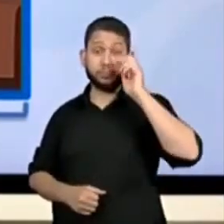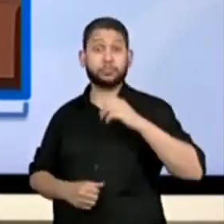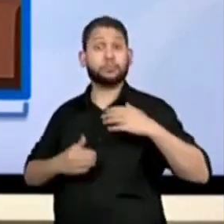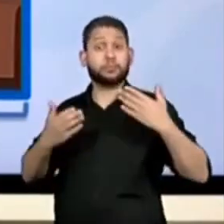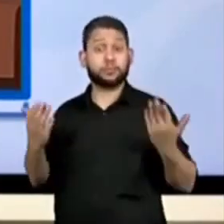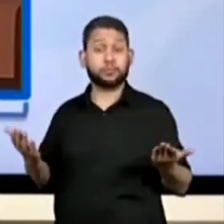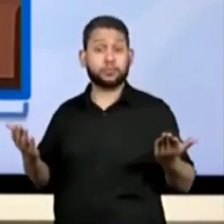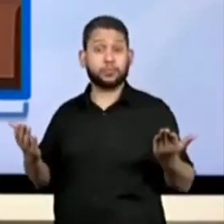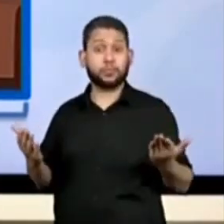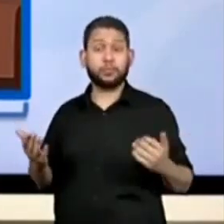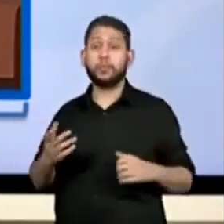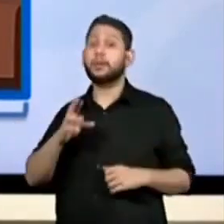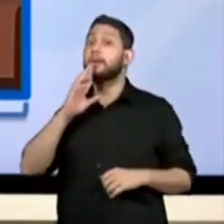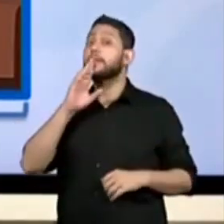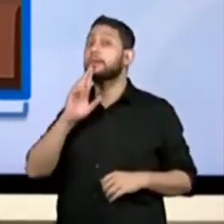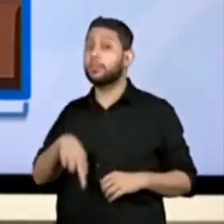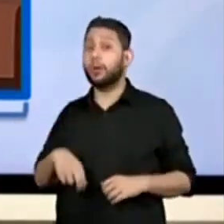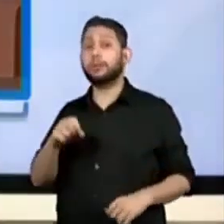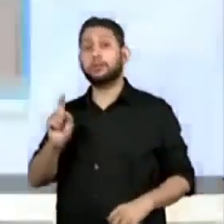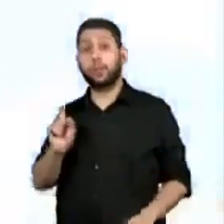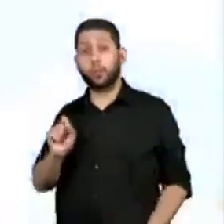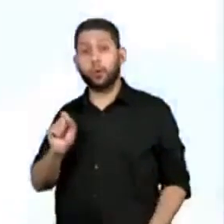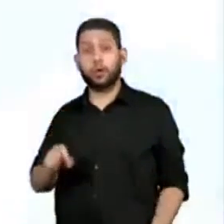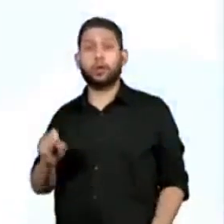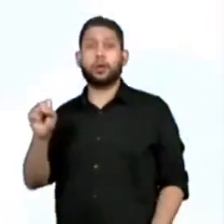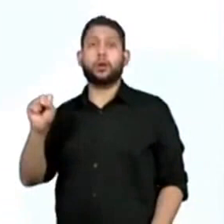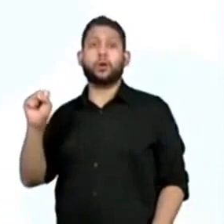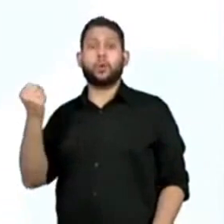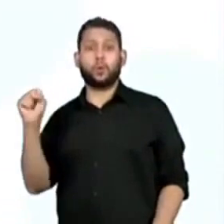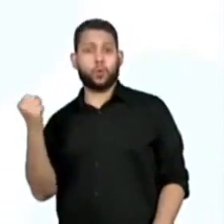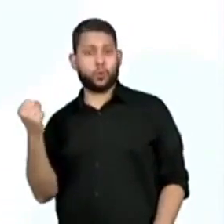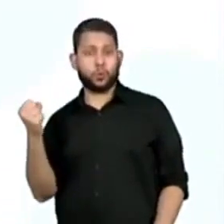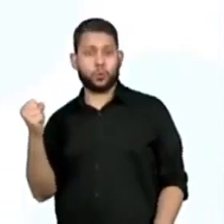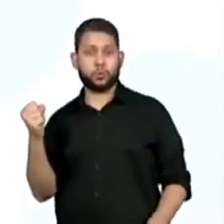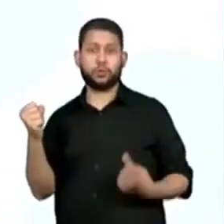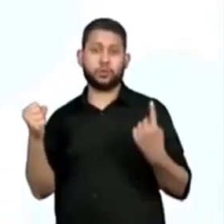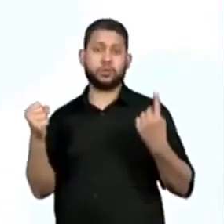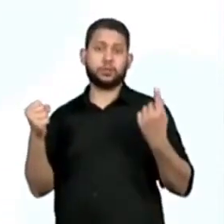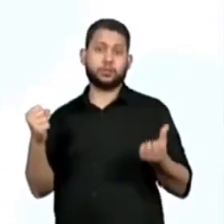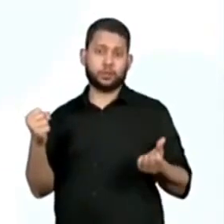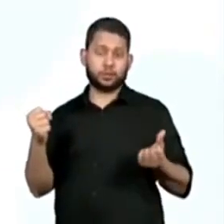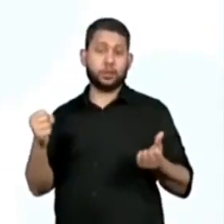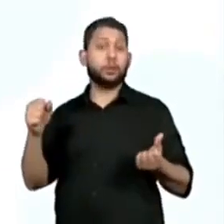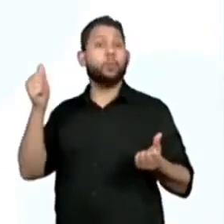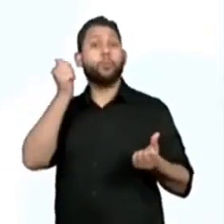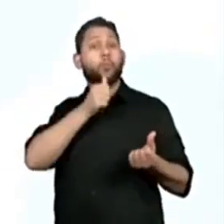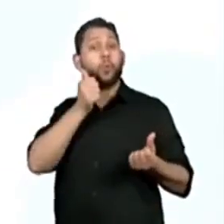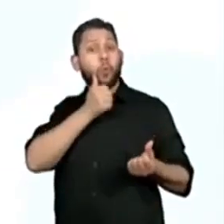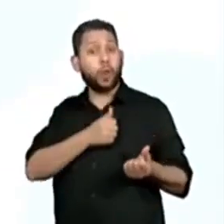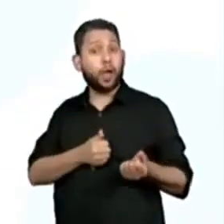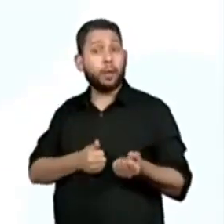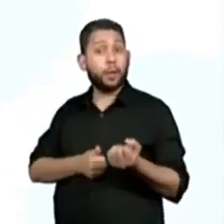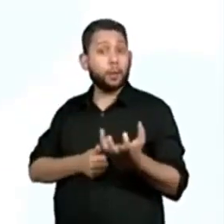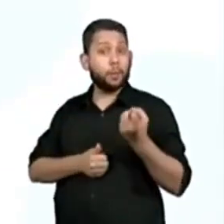o Ou seja a resposta desse problema é Angelina recebeu